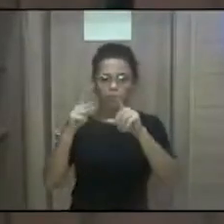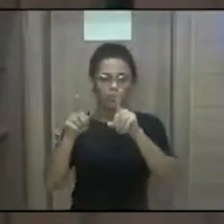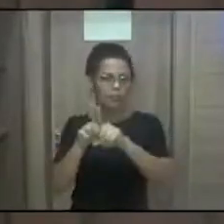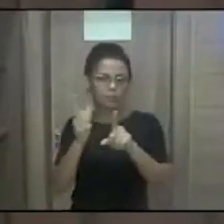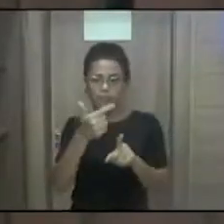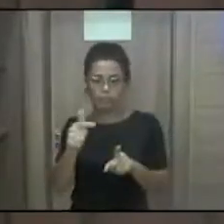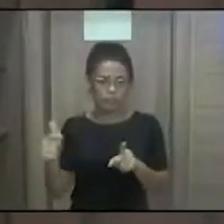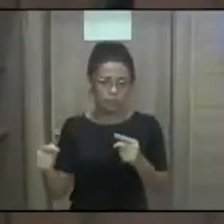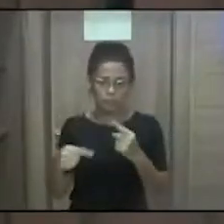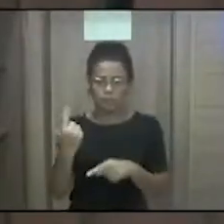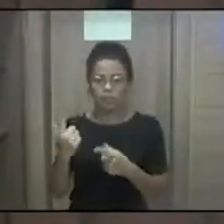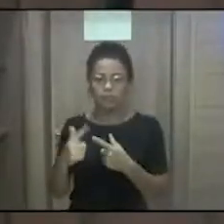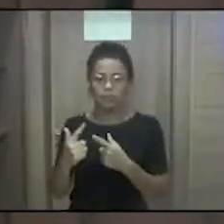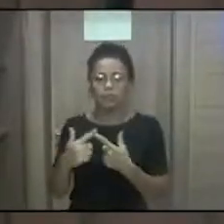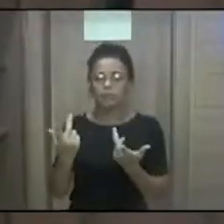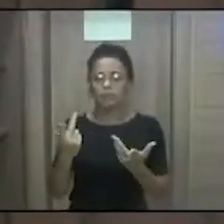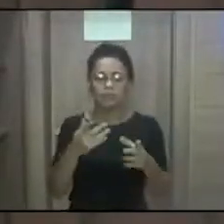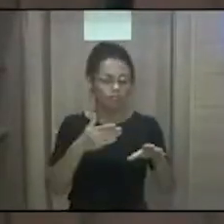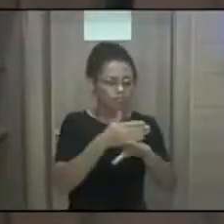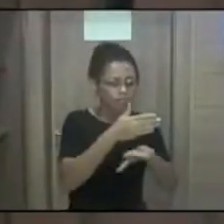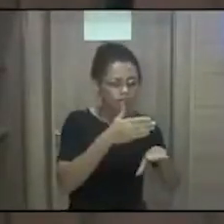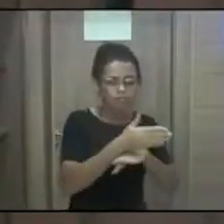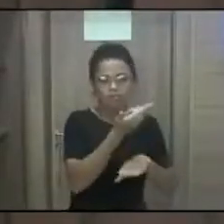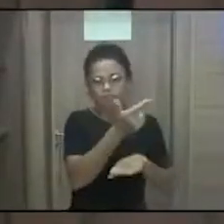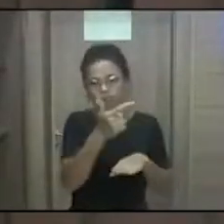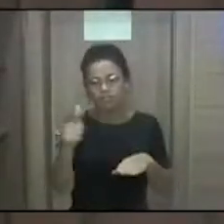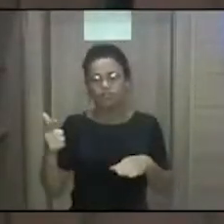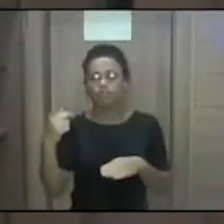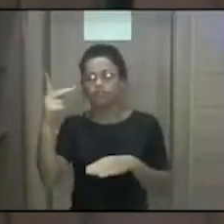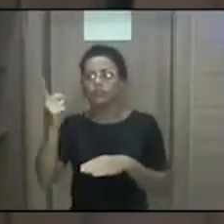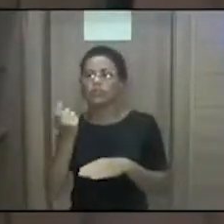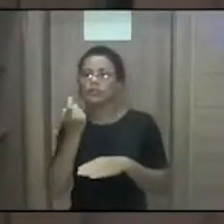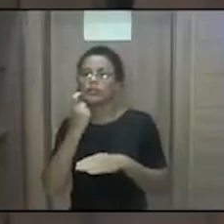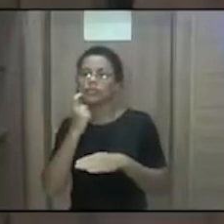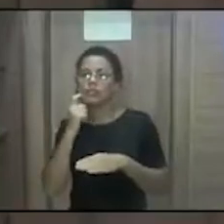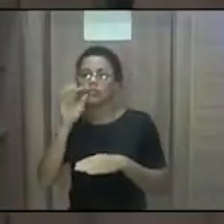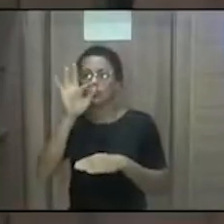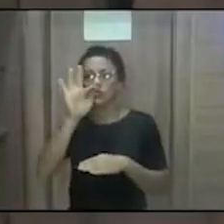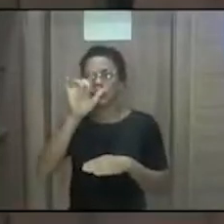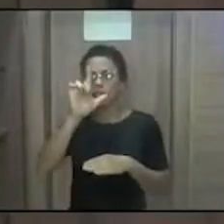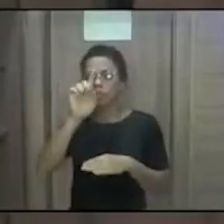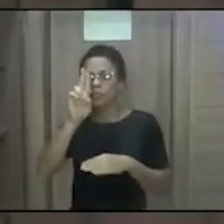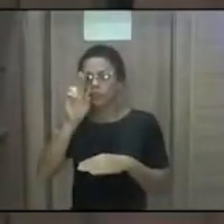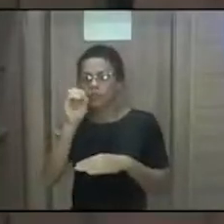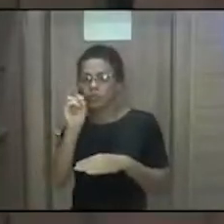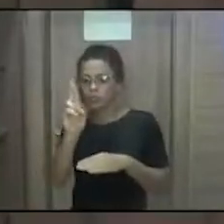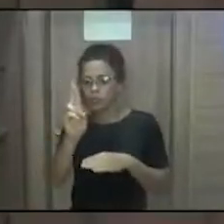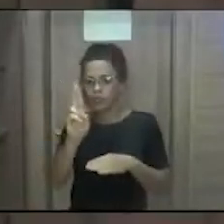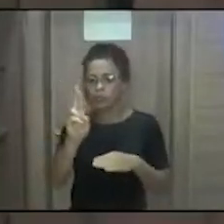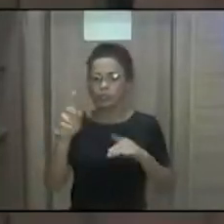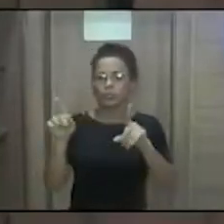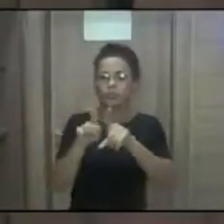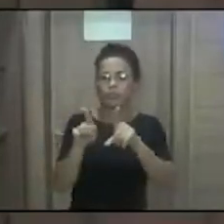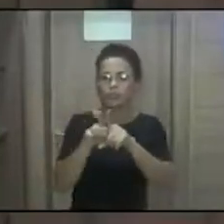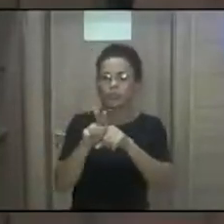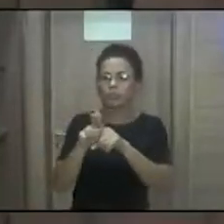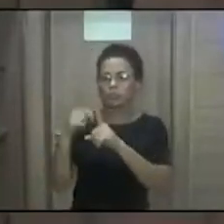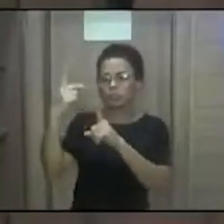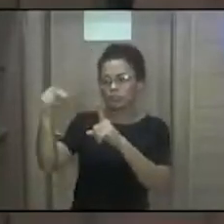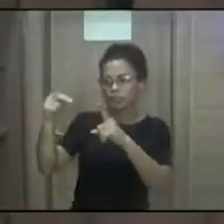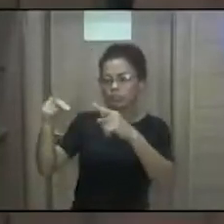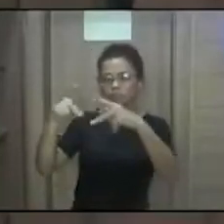com as mudanças estruturais, né, o acesso à pasta dental com flúor, a implementação dos programas de promoção da saúde